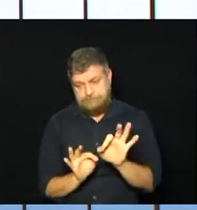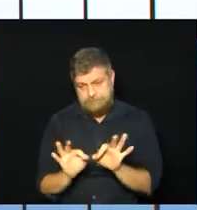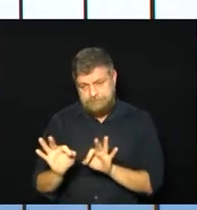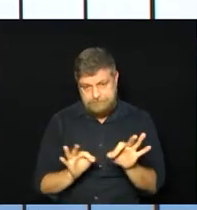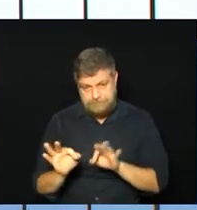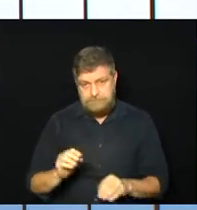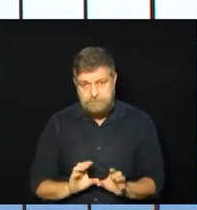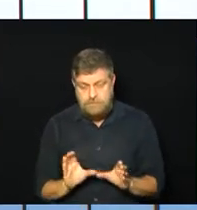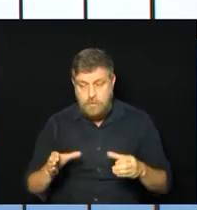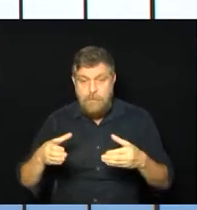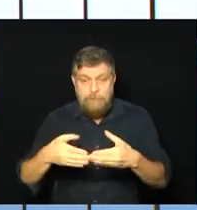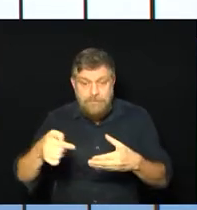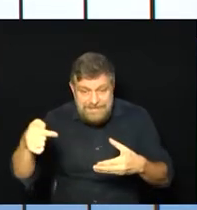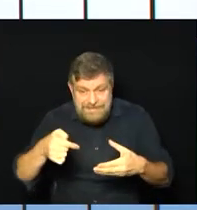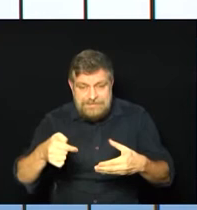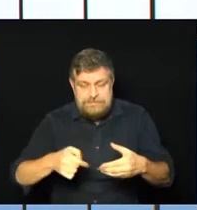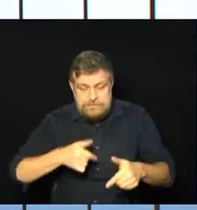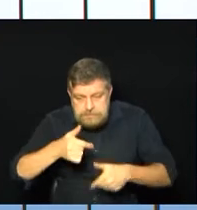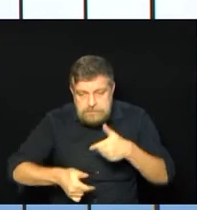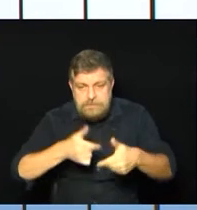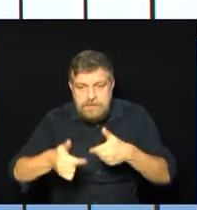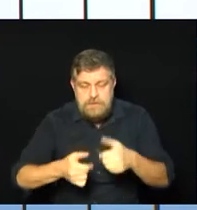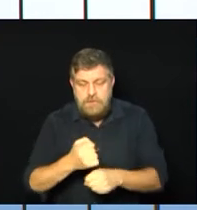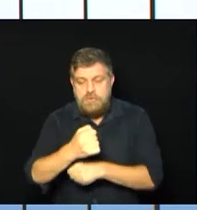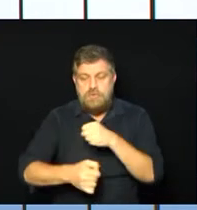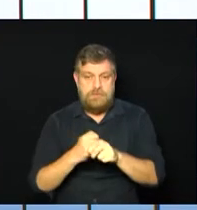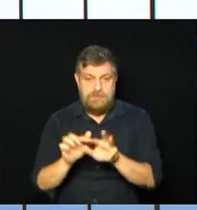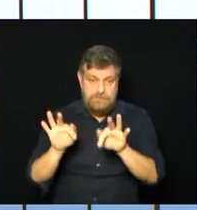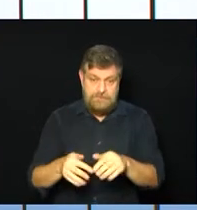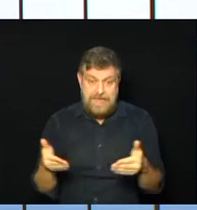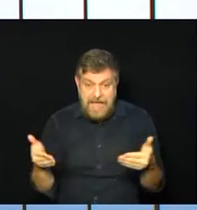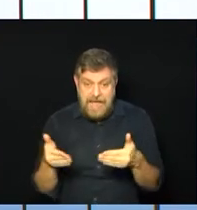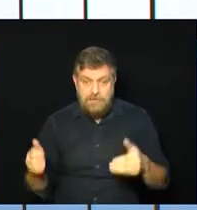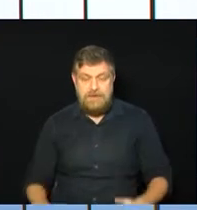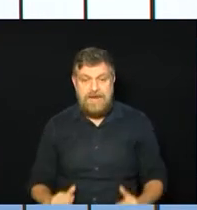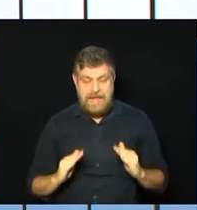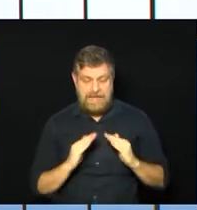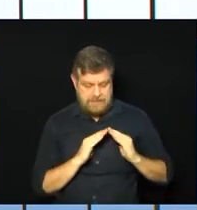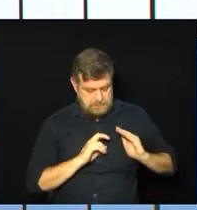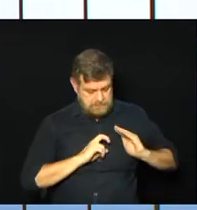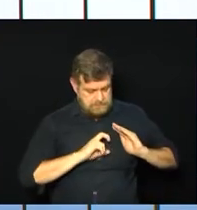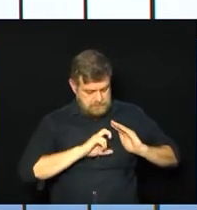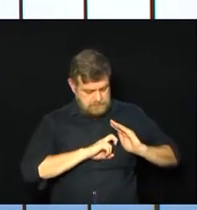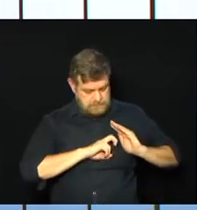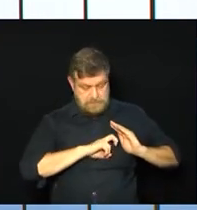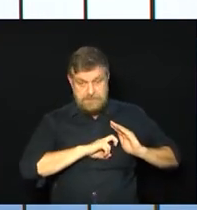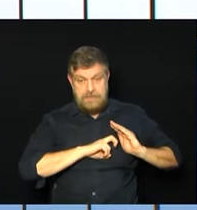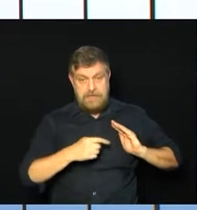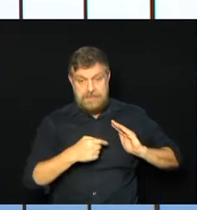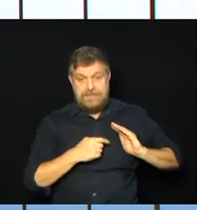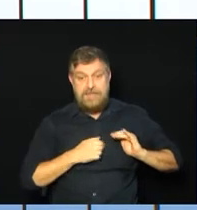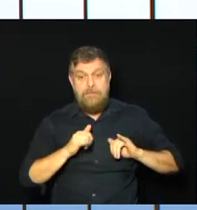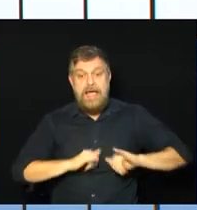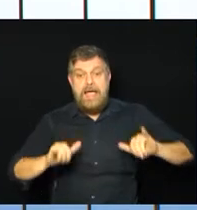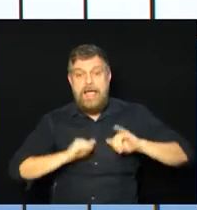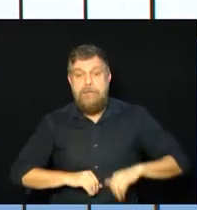organizações, comunidades que têm se movimentado nesse fim de ano. E agora, olha, a Casa da Criança Paralítica está com uma campanha de Natal em